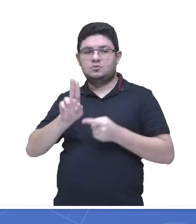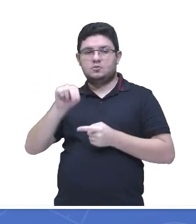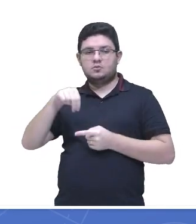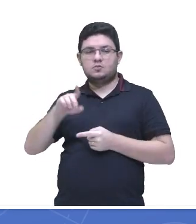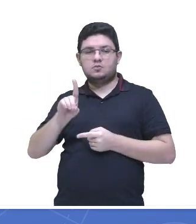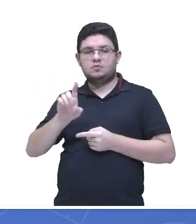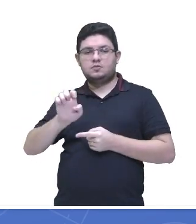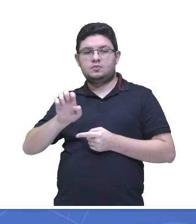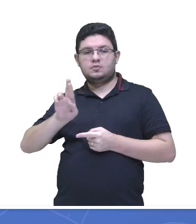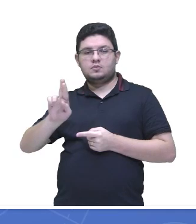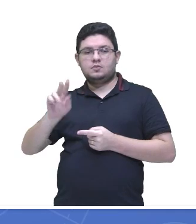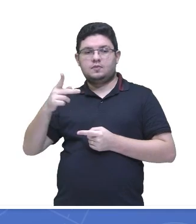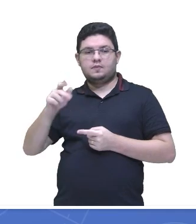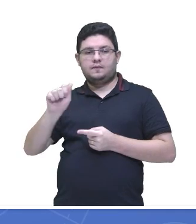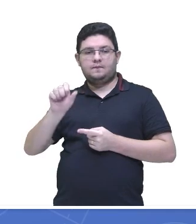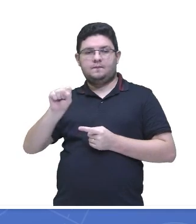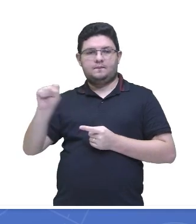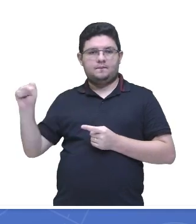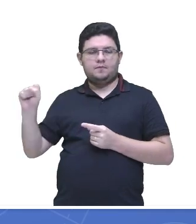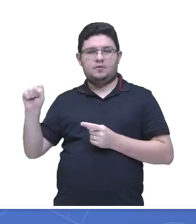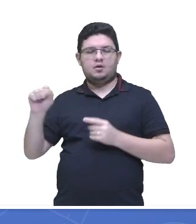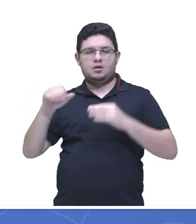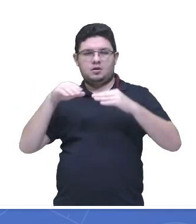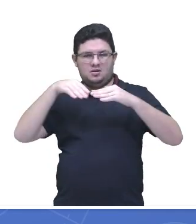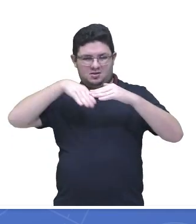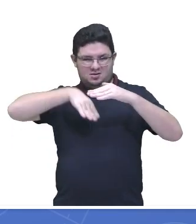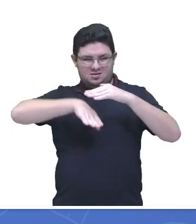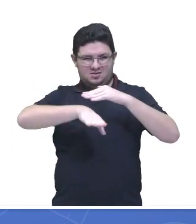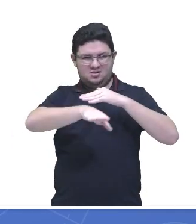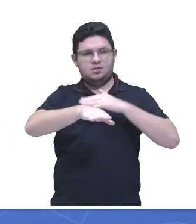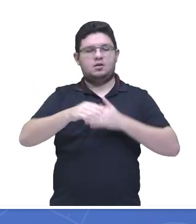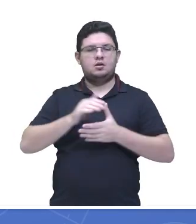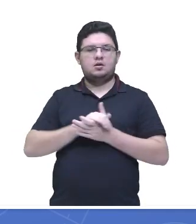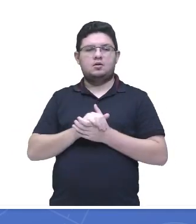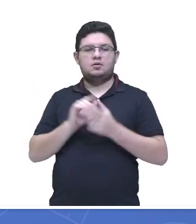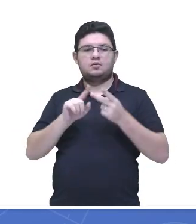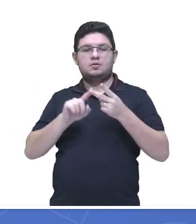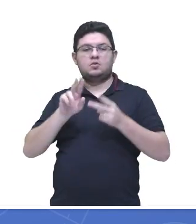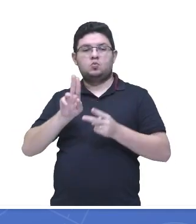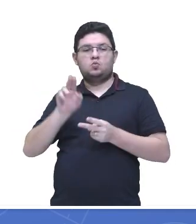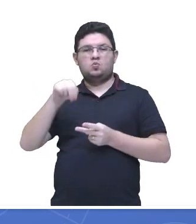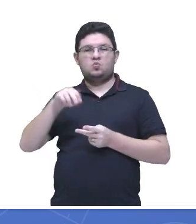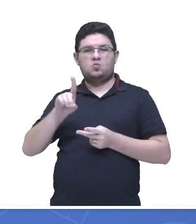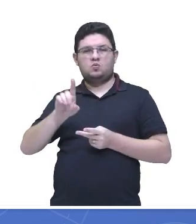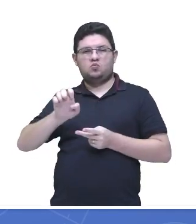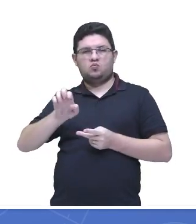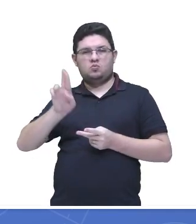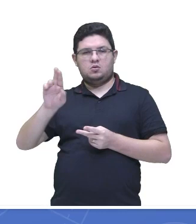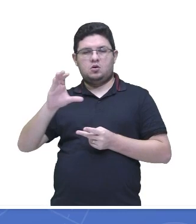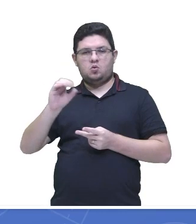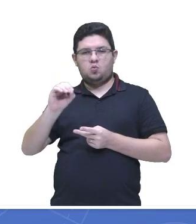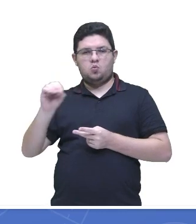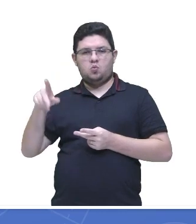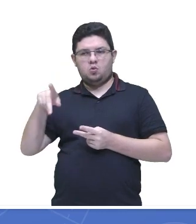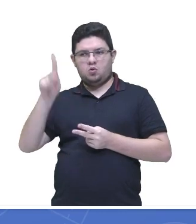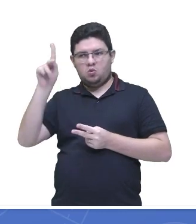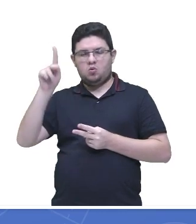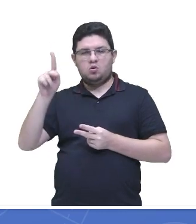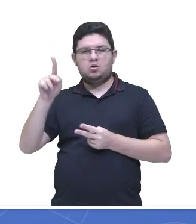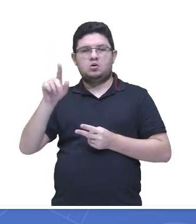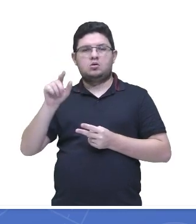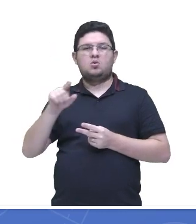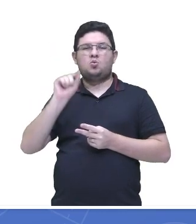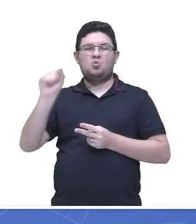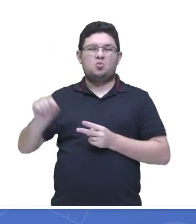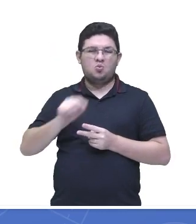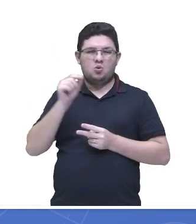passagem inferior, undercook, pouco cozido, mal cozido, que não foi cozido o suficiente, undercook. Aqui